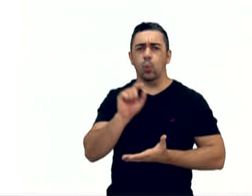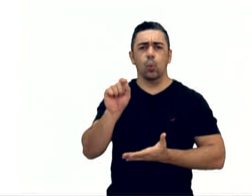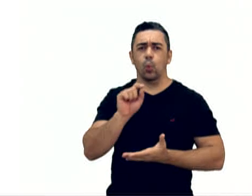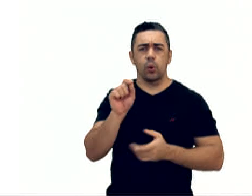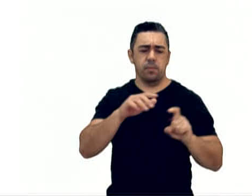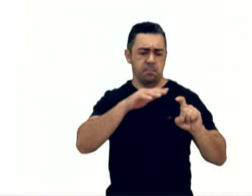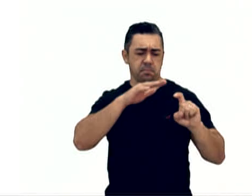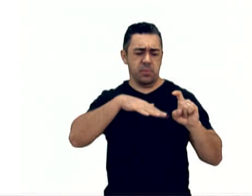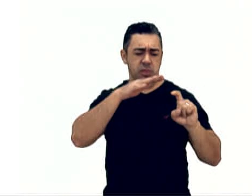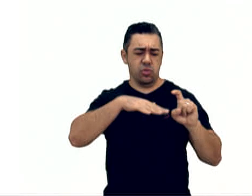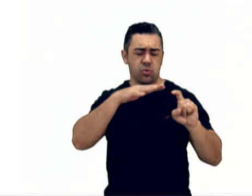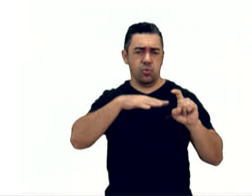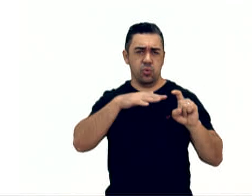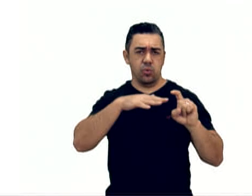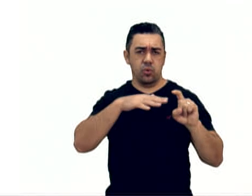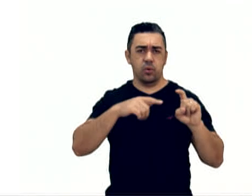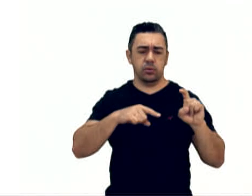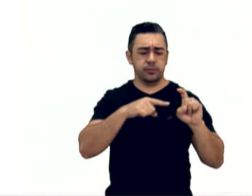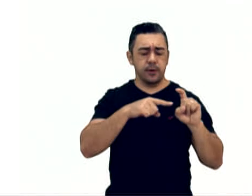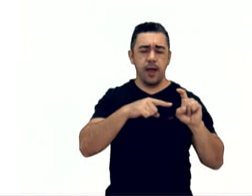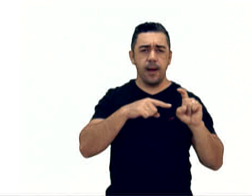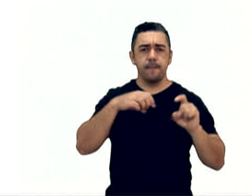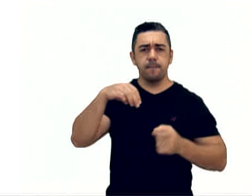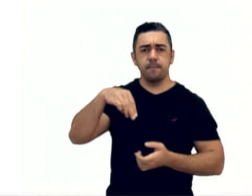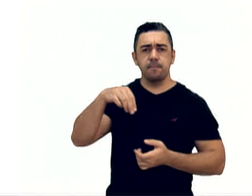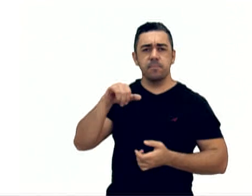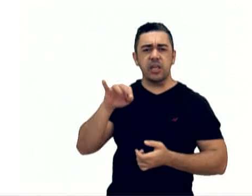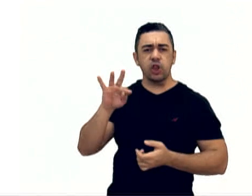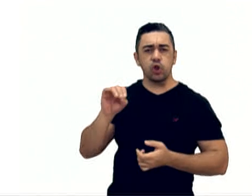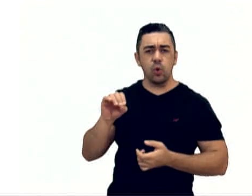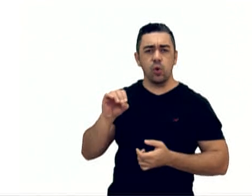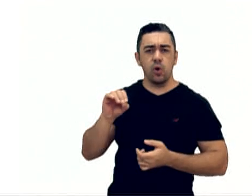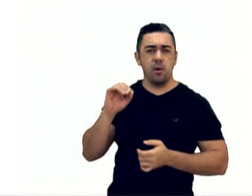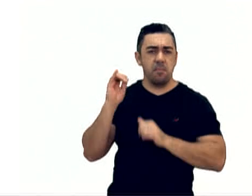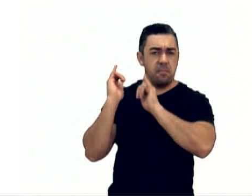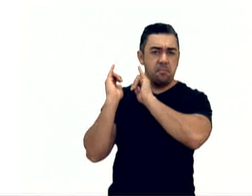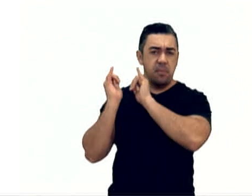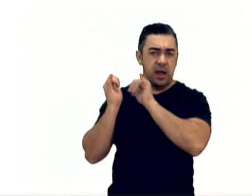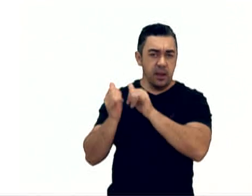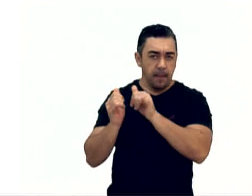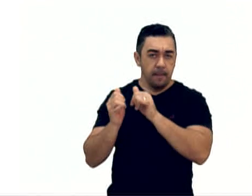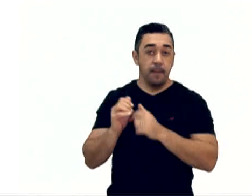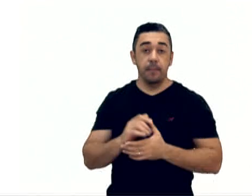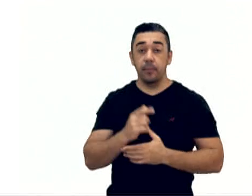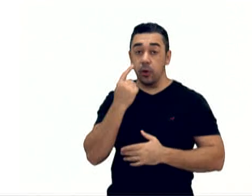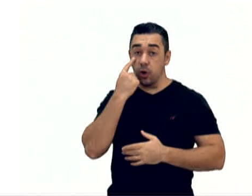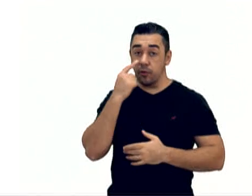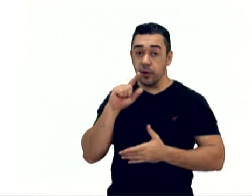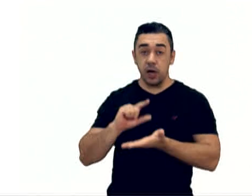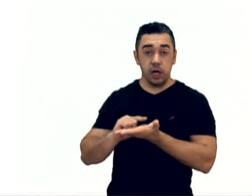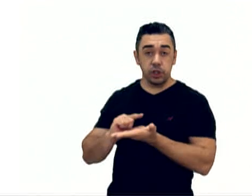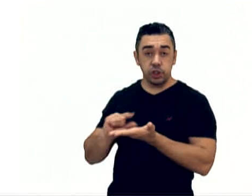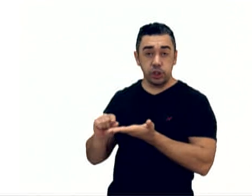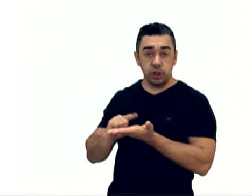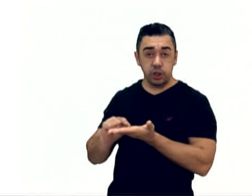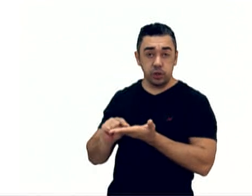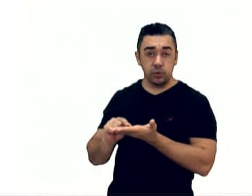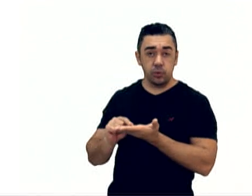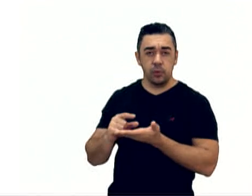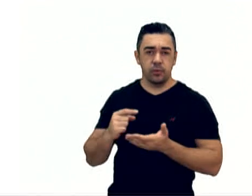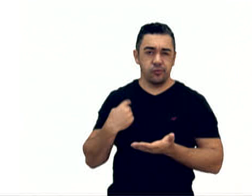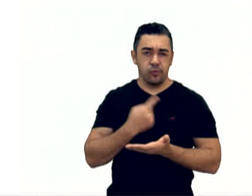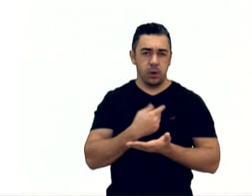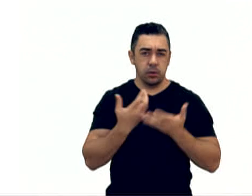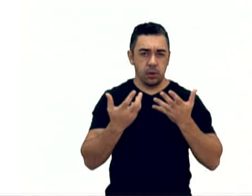mito? Mito é uma lenda. E aí nós vamos pegar a primeira parte do artigo, que é a parte que vai nos interessar